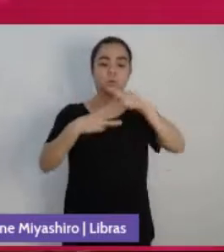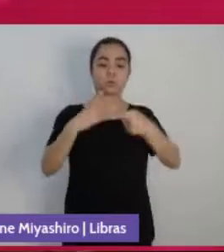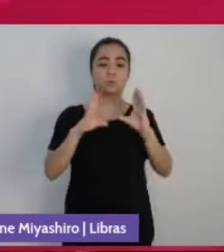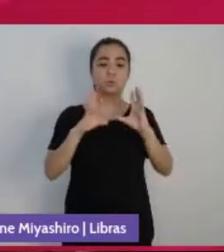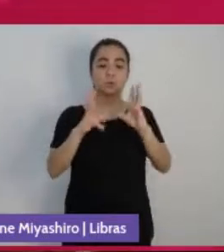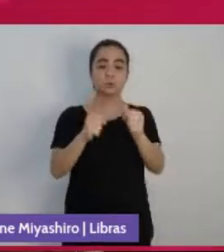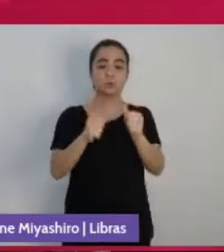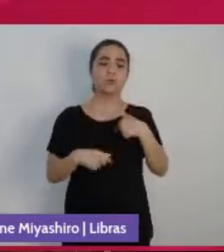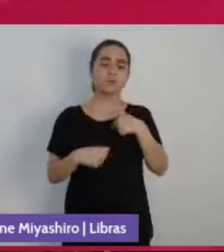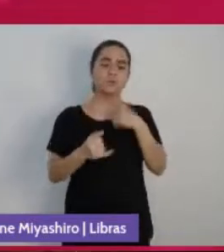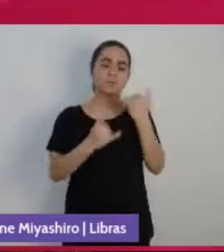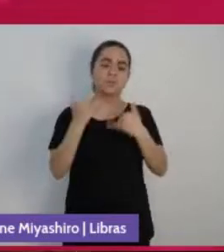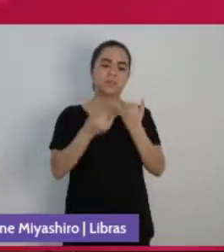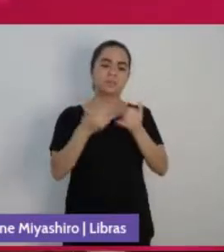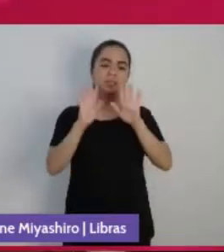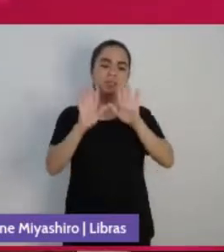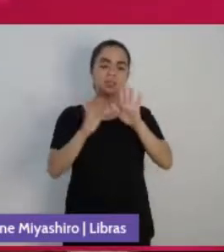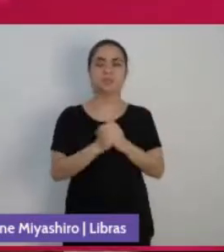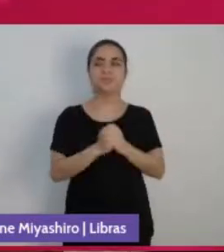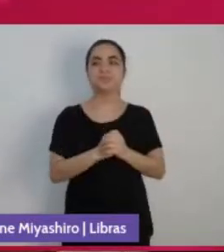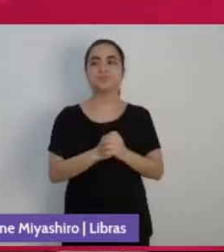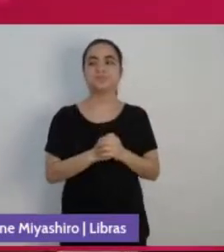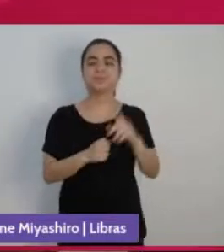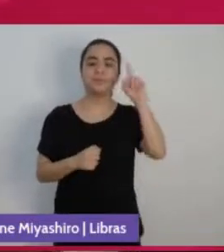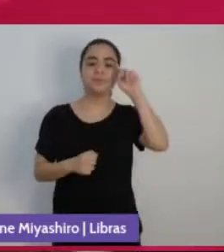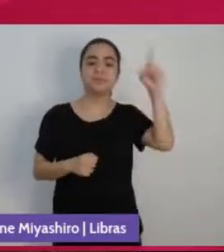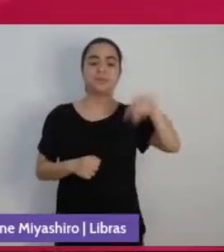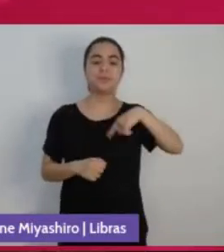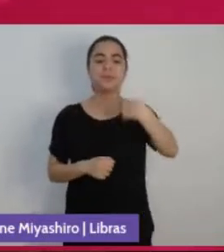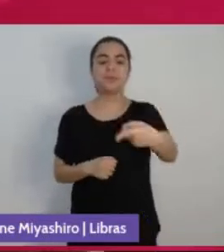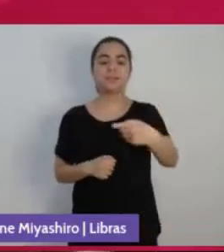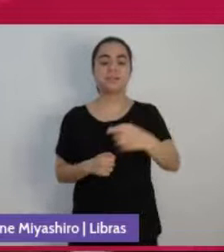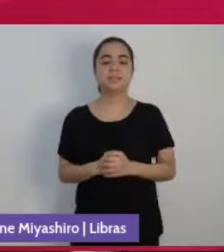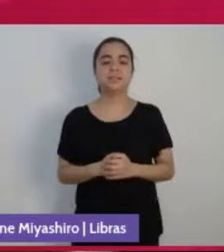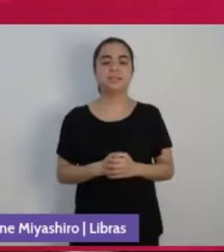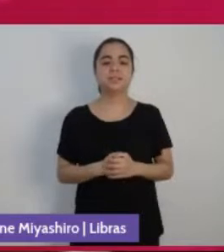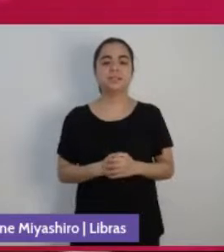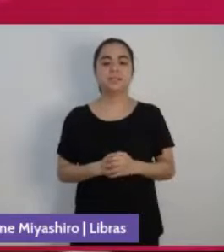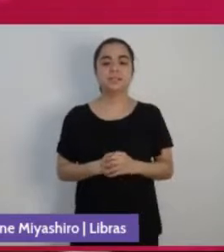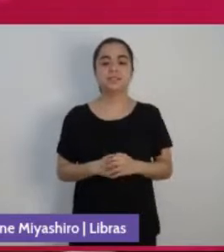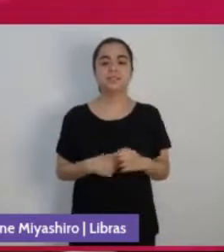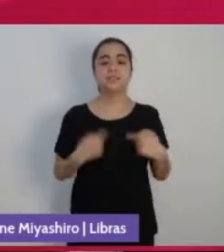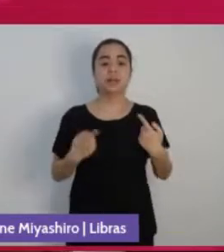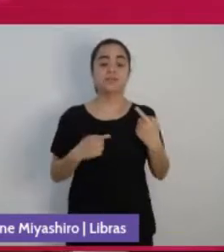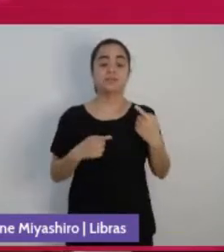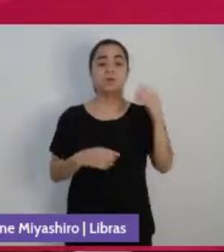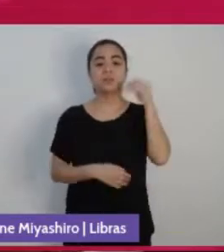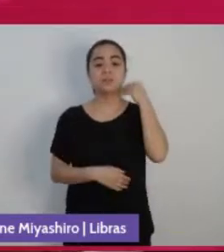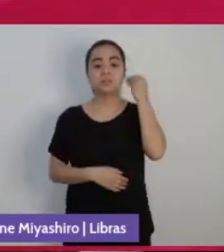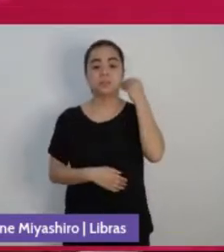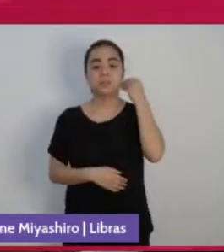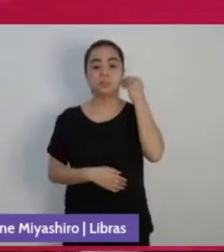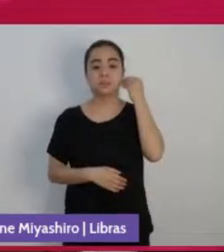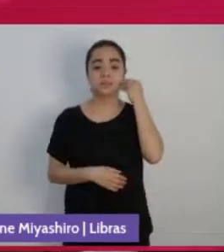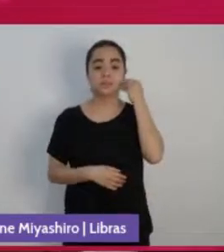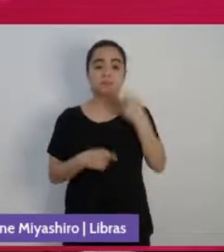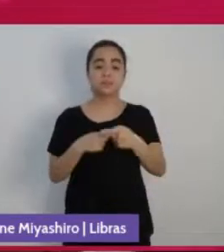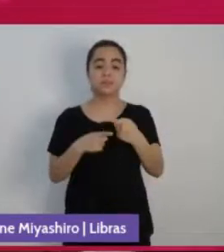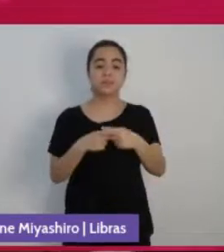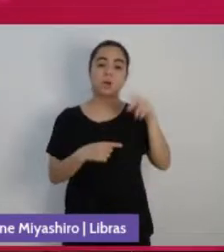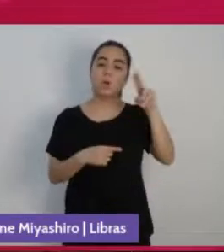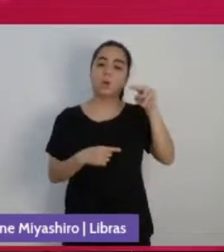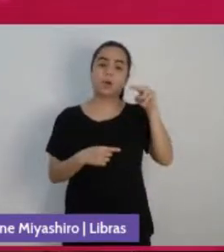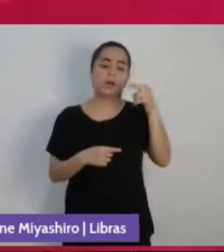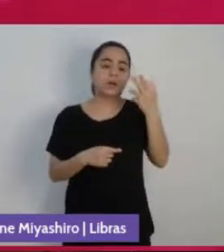foi verdade. No dia seguinte, eu ia lá no aparelho e ficava lá tentando, porque assim, eu não tive ninguém que me ensinou. Eu